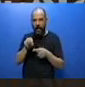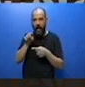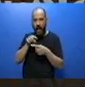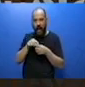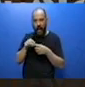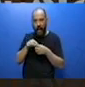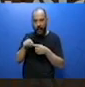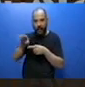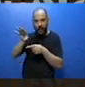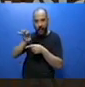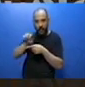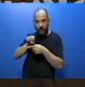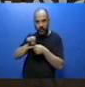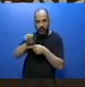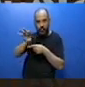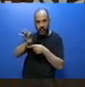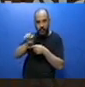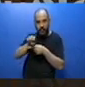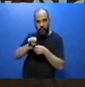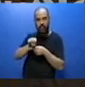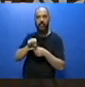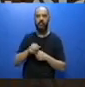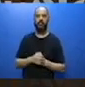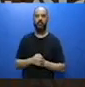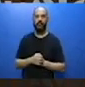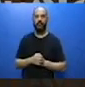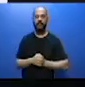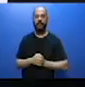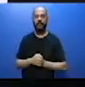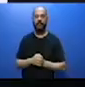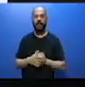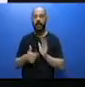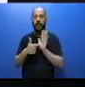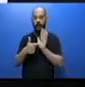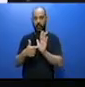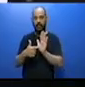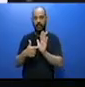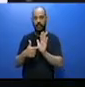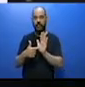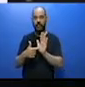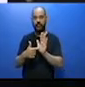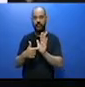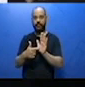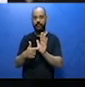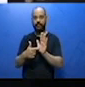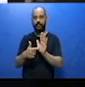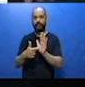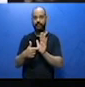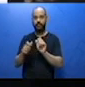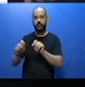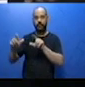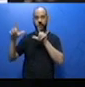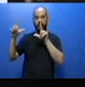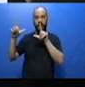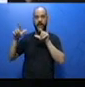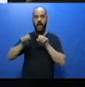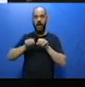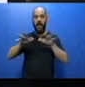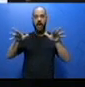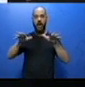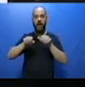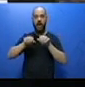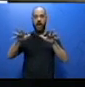através da pele. Aqui está mostrando na imagem, o solo tem que estar úmido, não é encharcado,